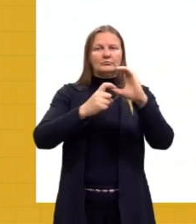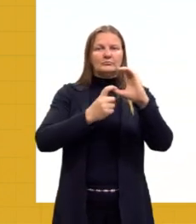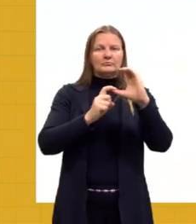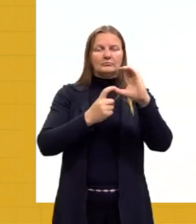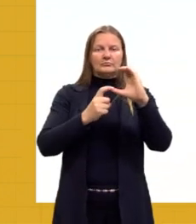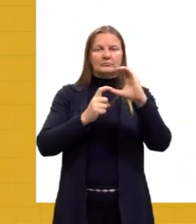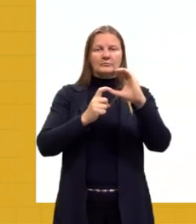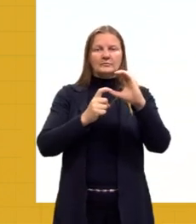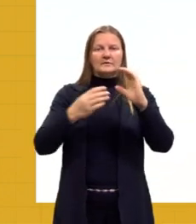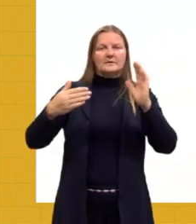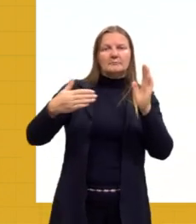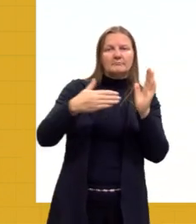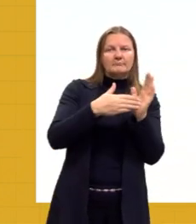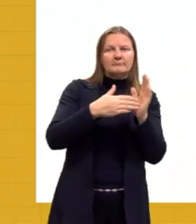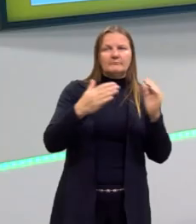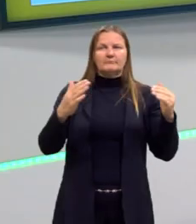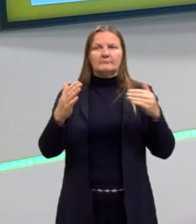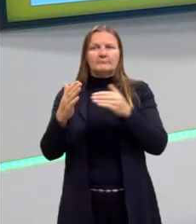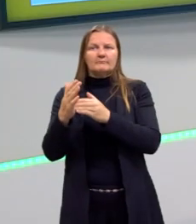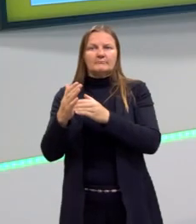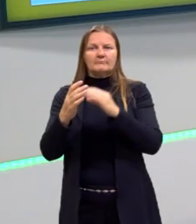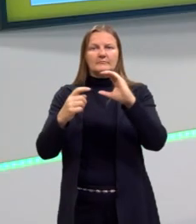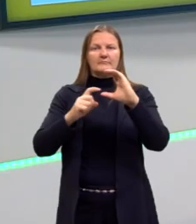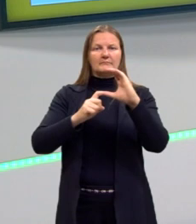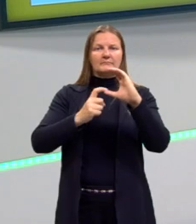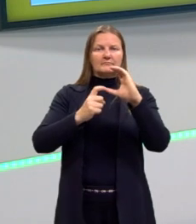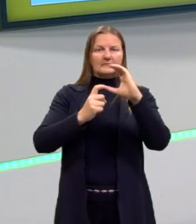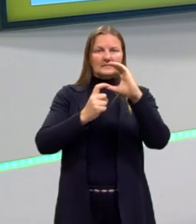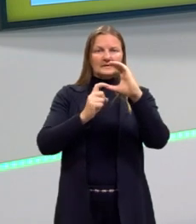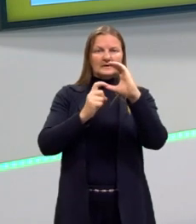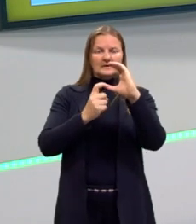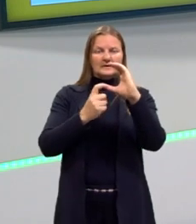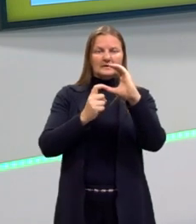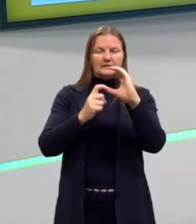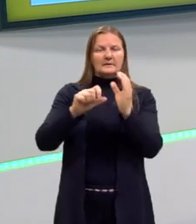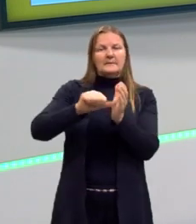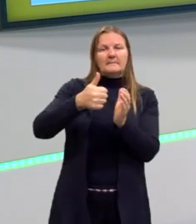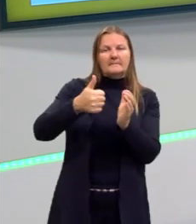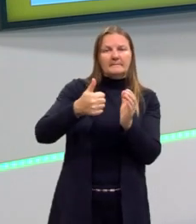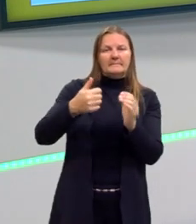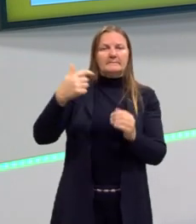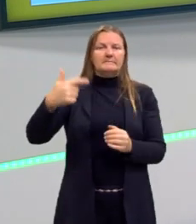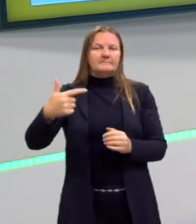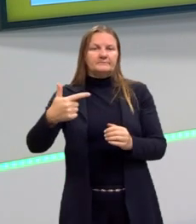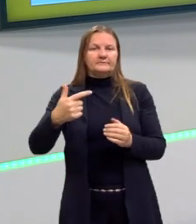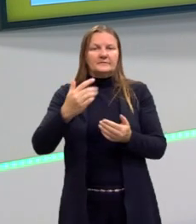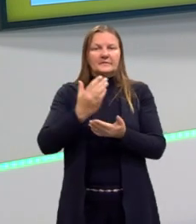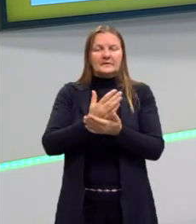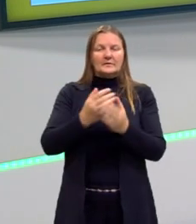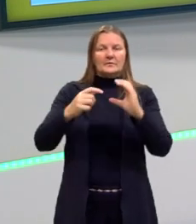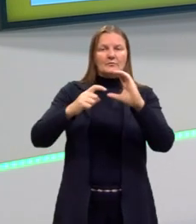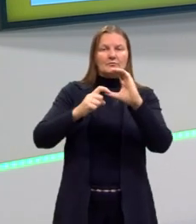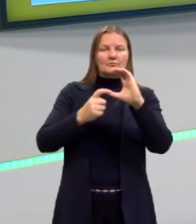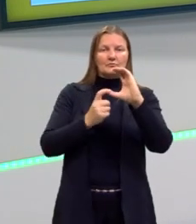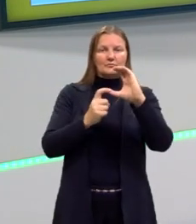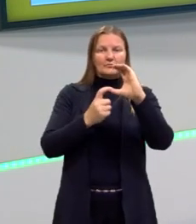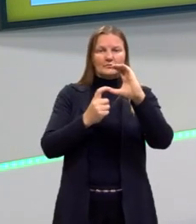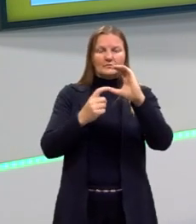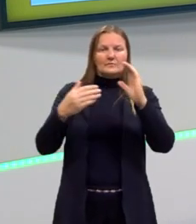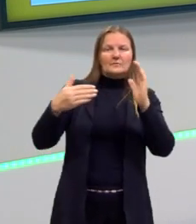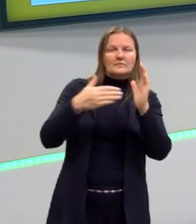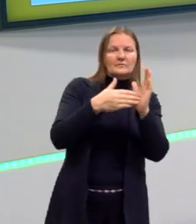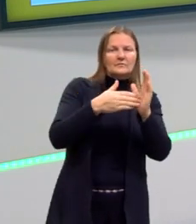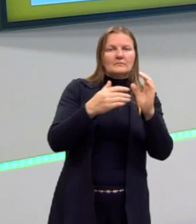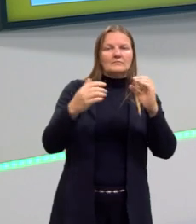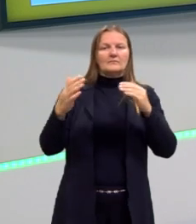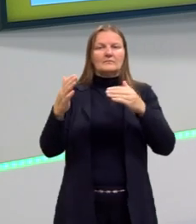a terem extremidades ó eu tenho um carbono primário e secundário na minha cadeia principal eu tenho